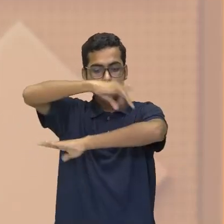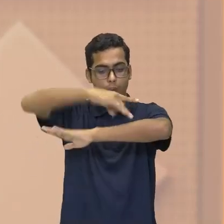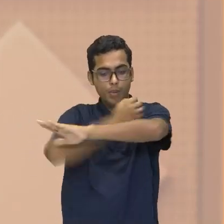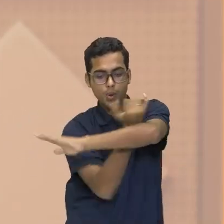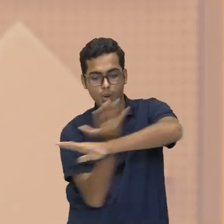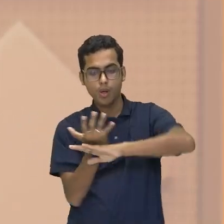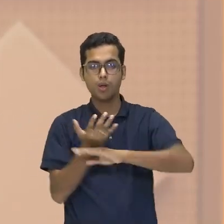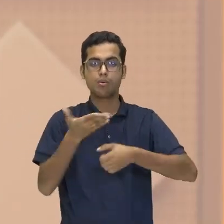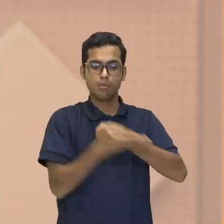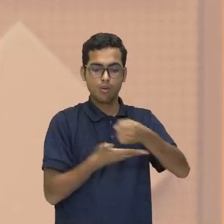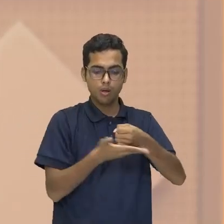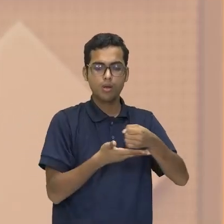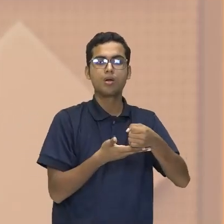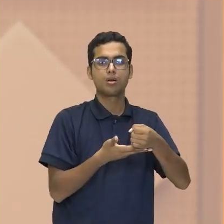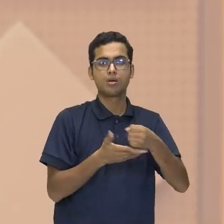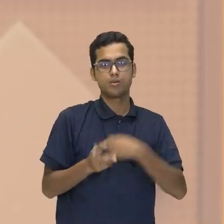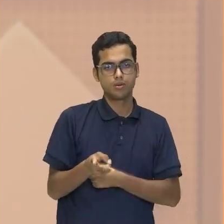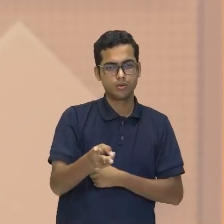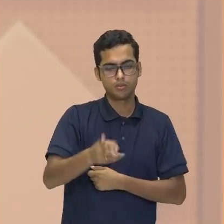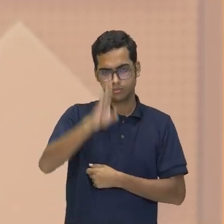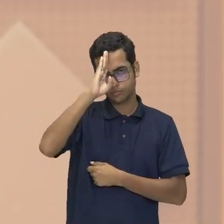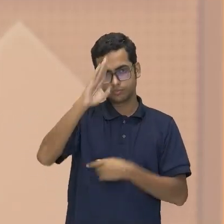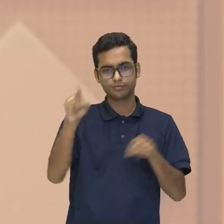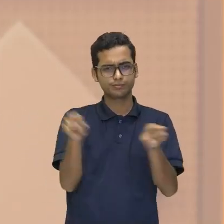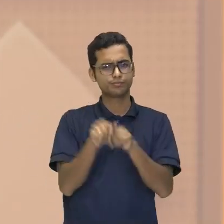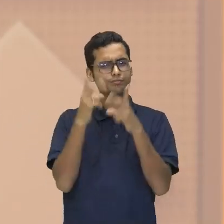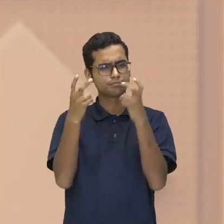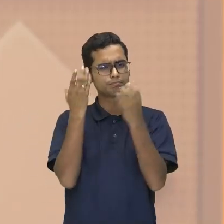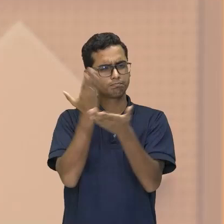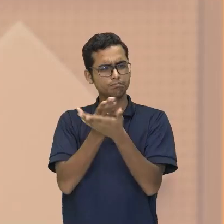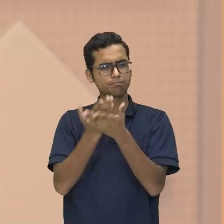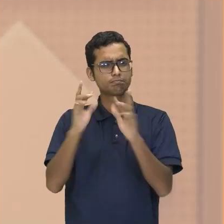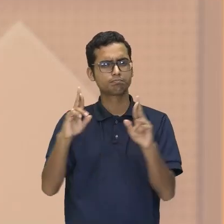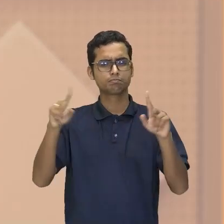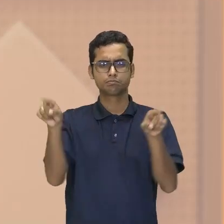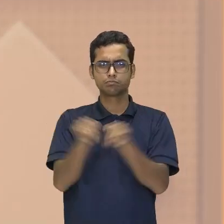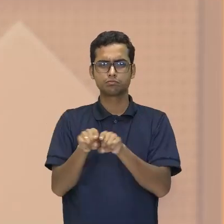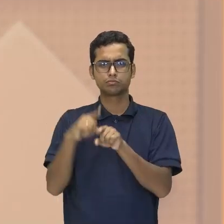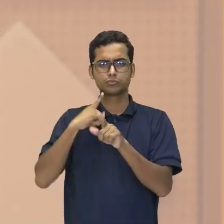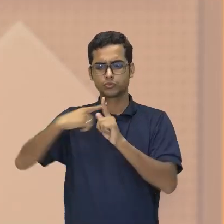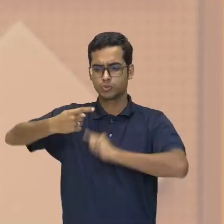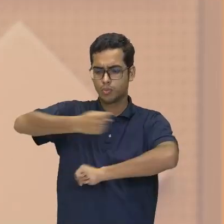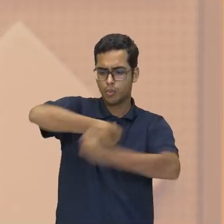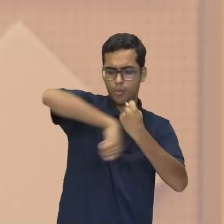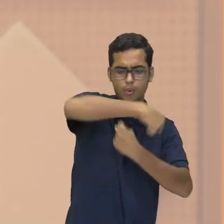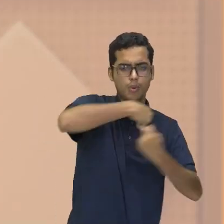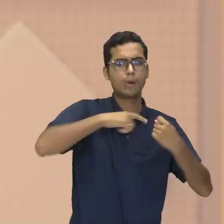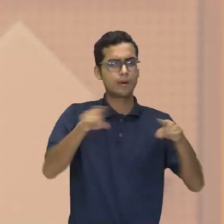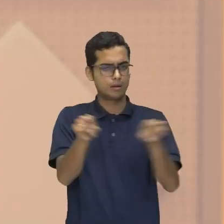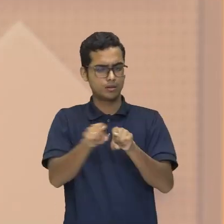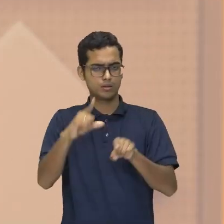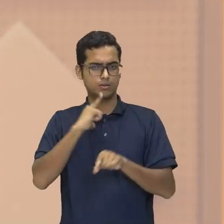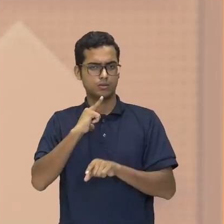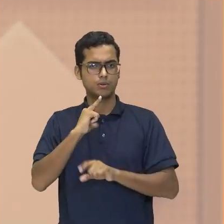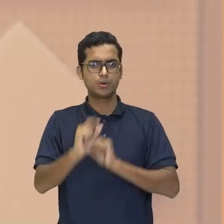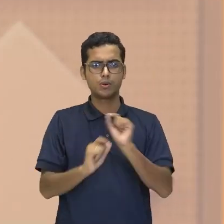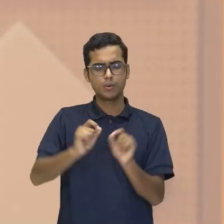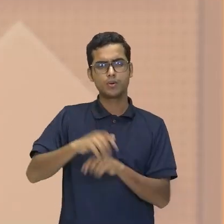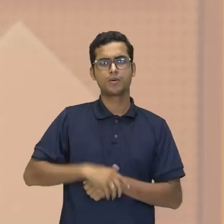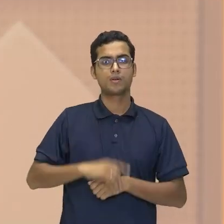de economia, mas também nós vimos diferenças como a presença do comércio, como a presença